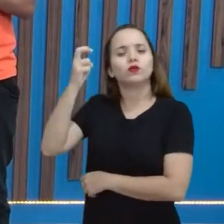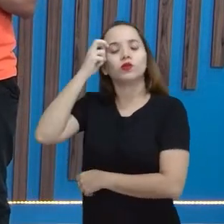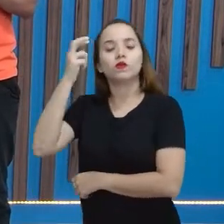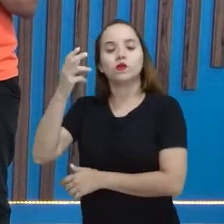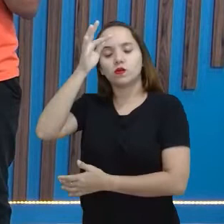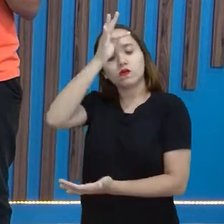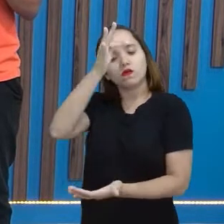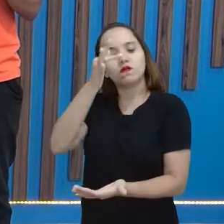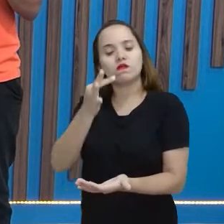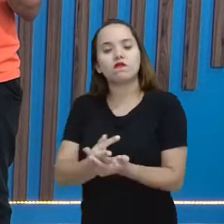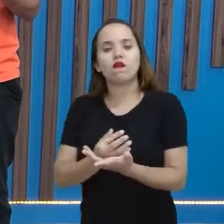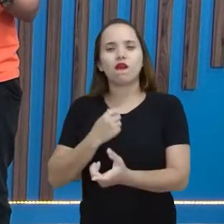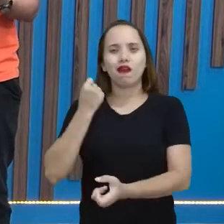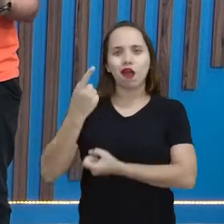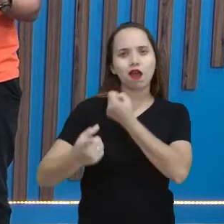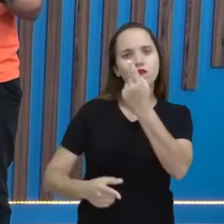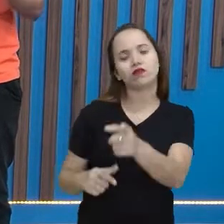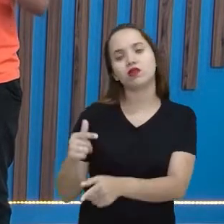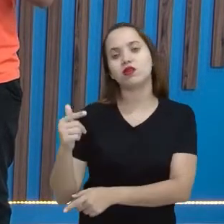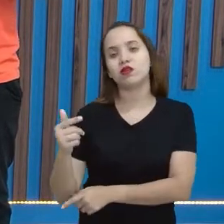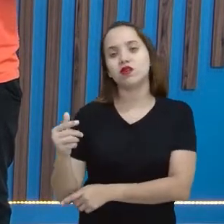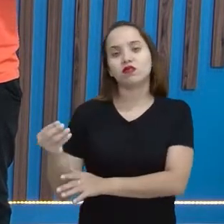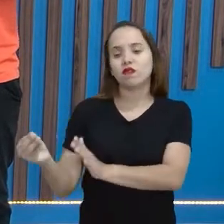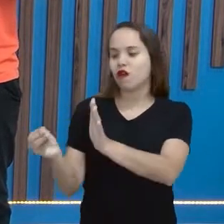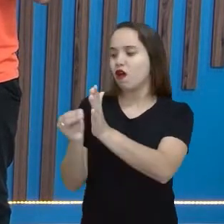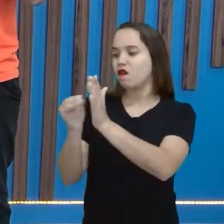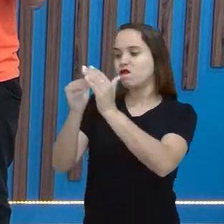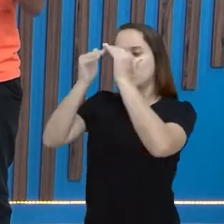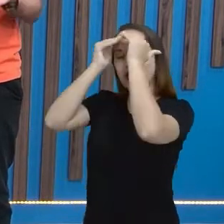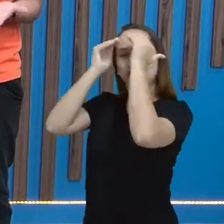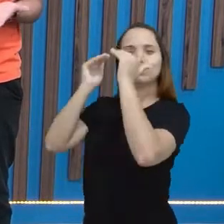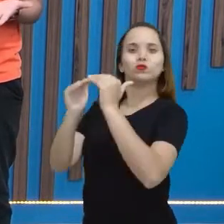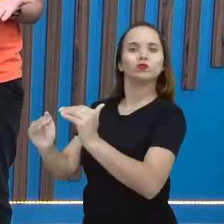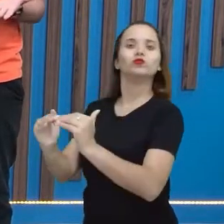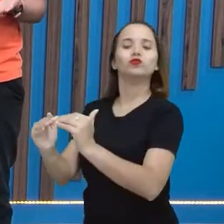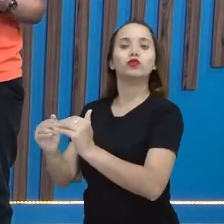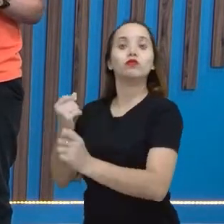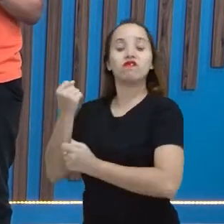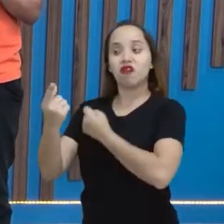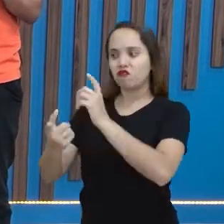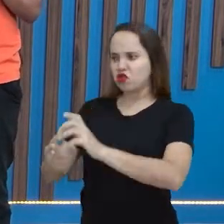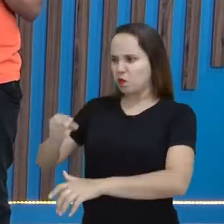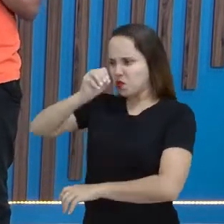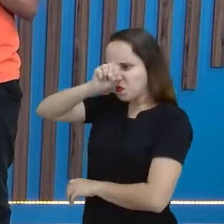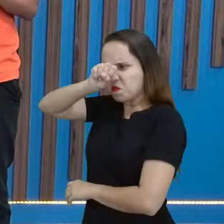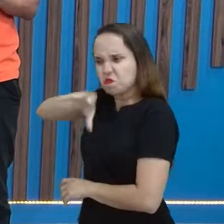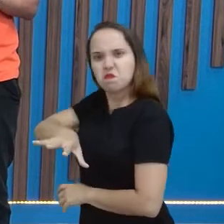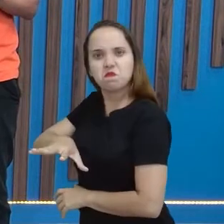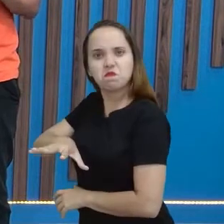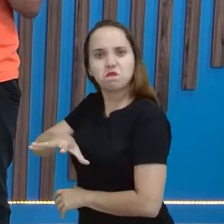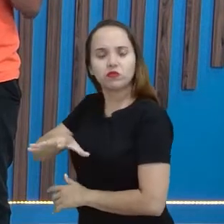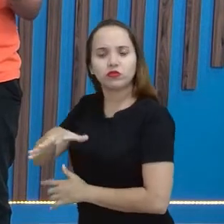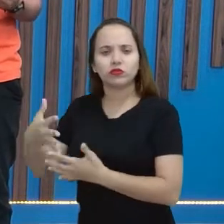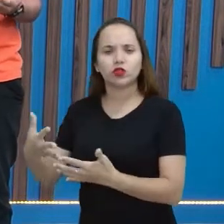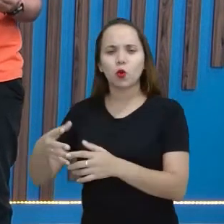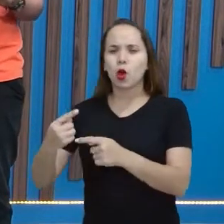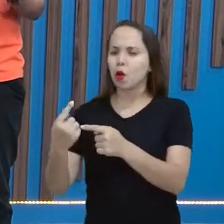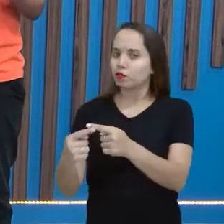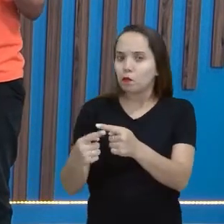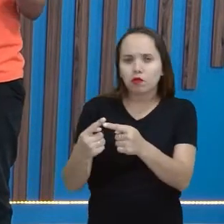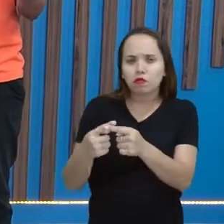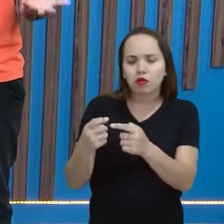fé muitas vezes é desrespeitado a ponto de serem agredidas. Então, a gente está trazendo isso aqui porque isso